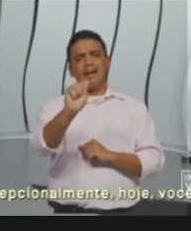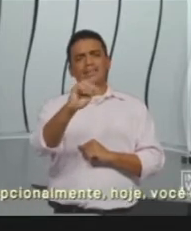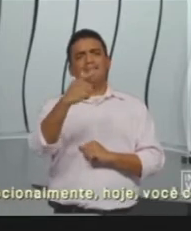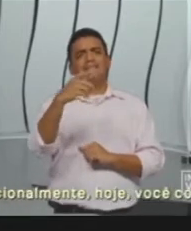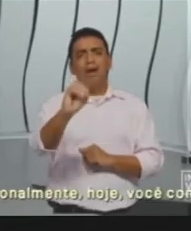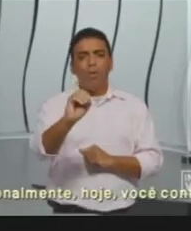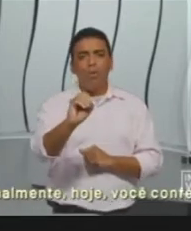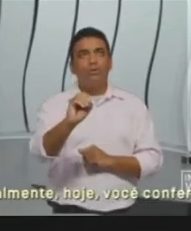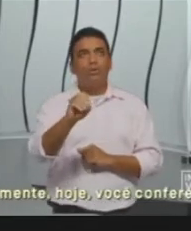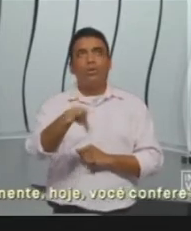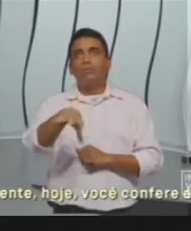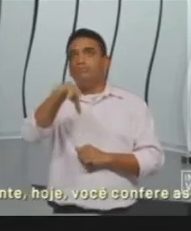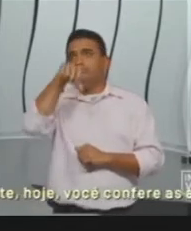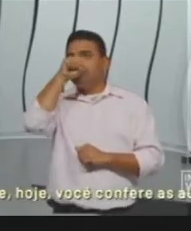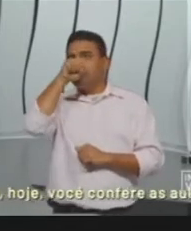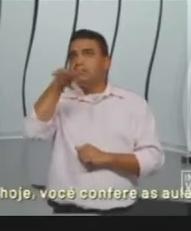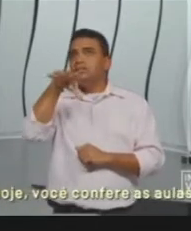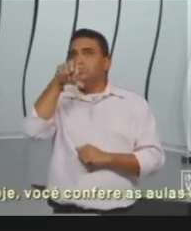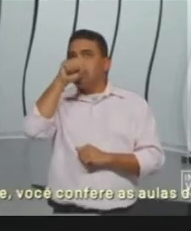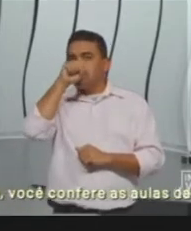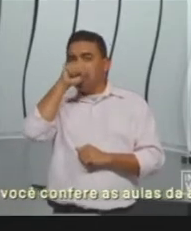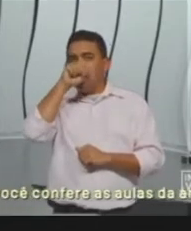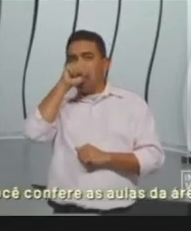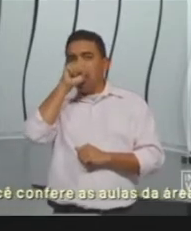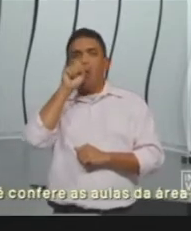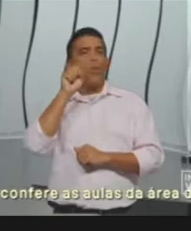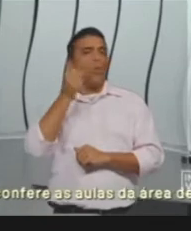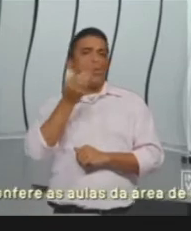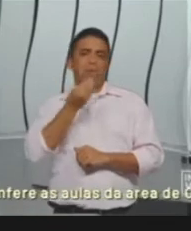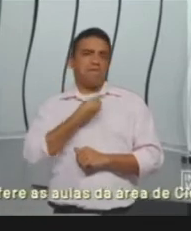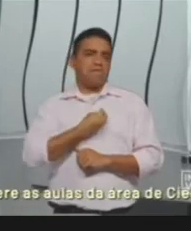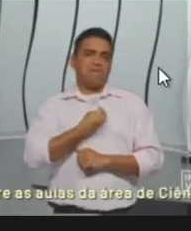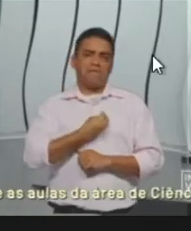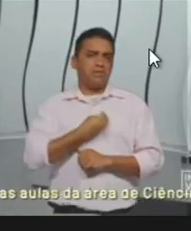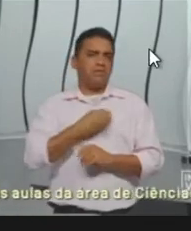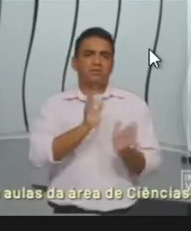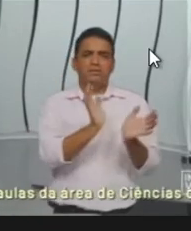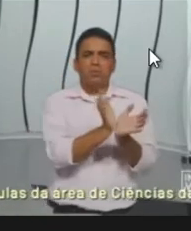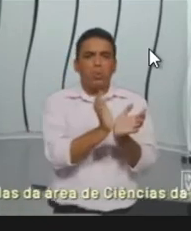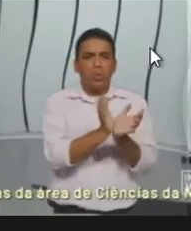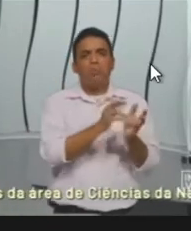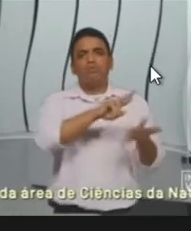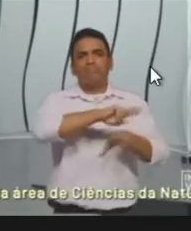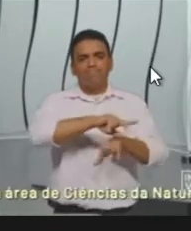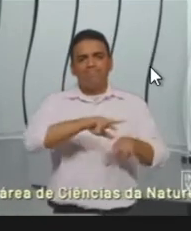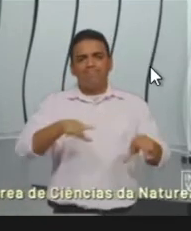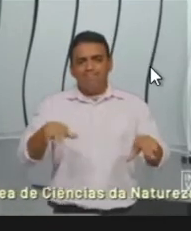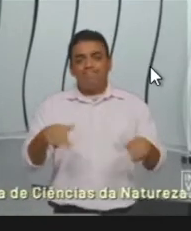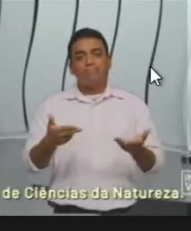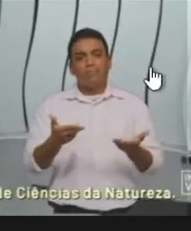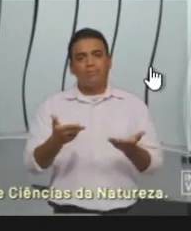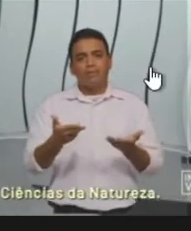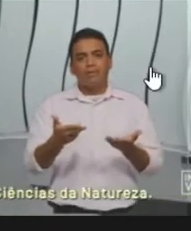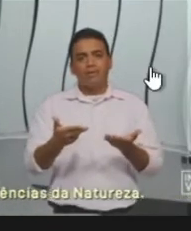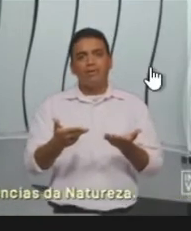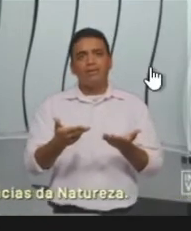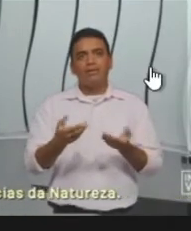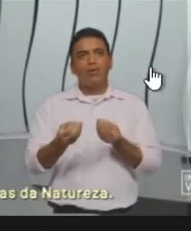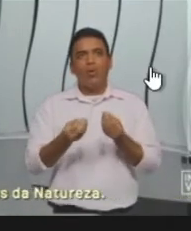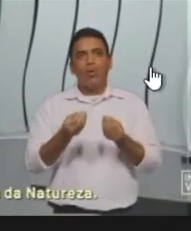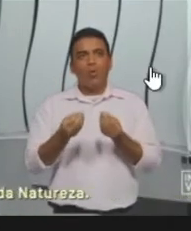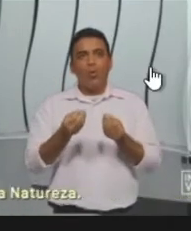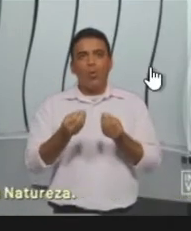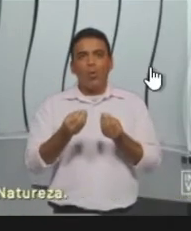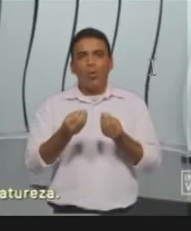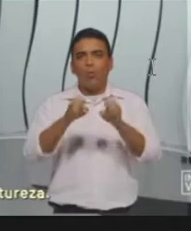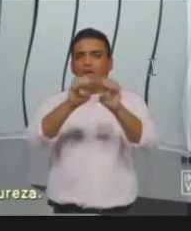de oxigênio, respiração. Nós vimos que a classificação usa critérios também como a forma estrutural